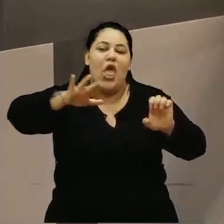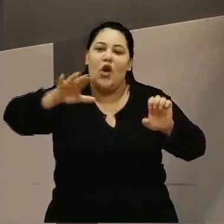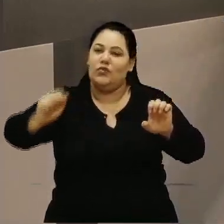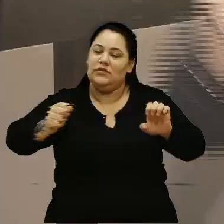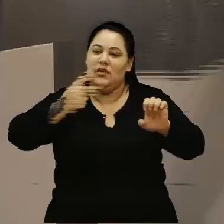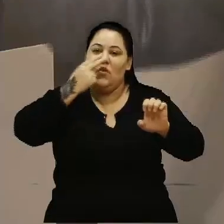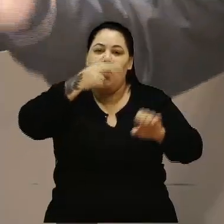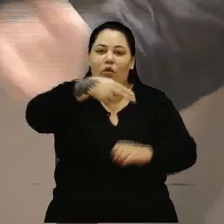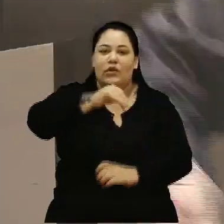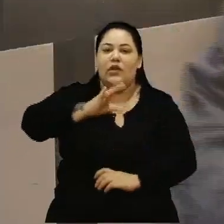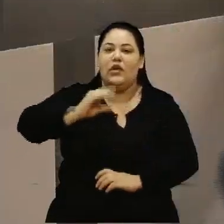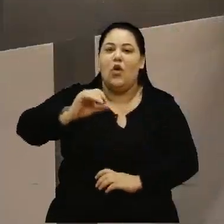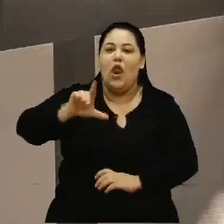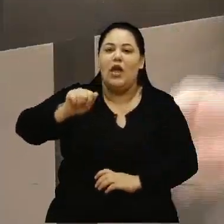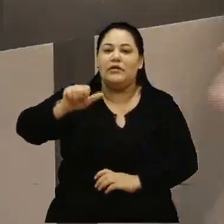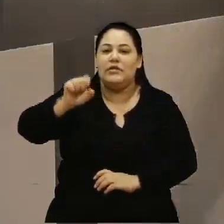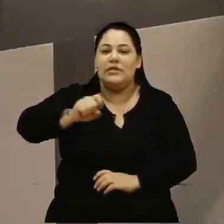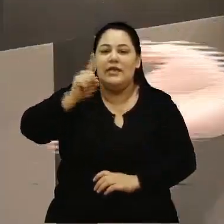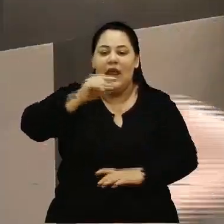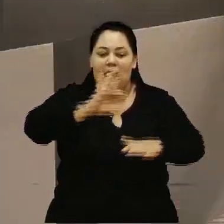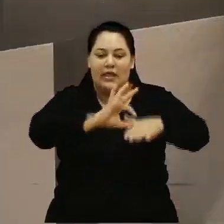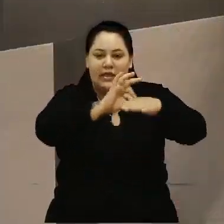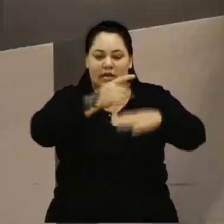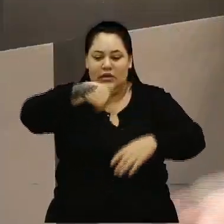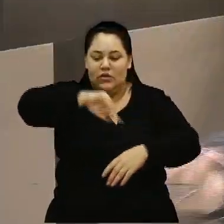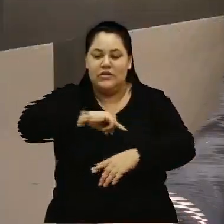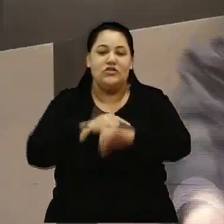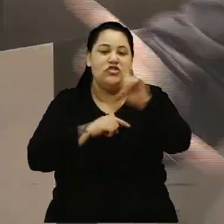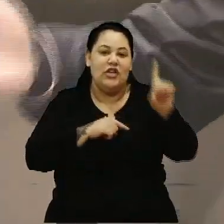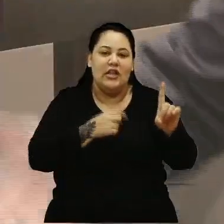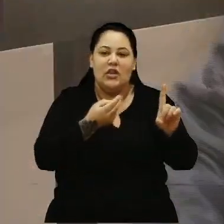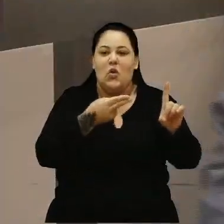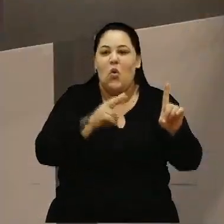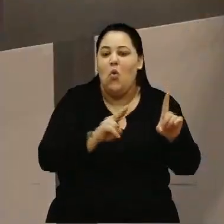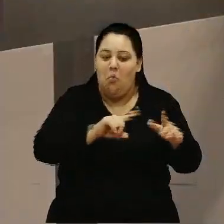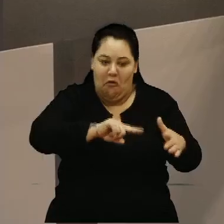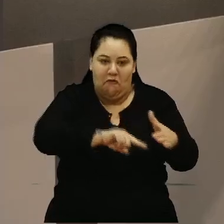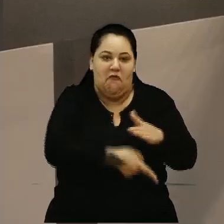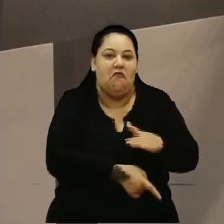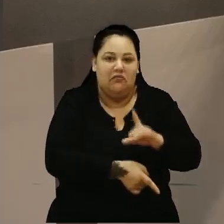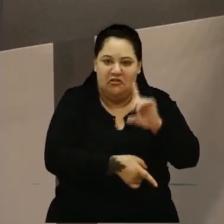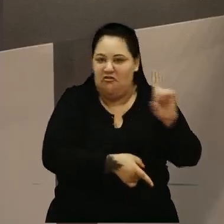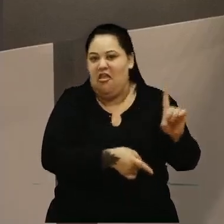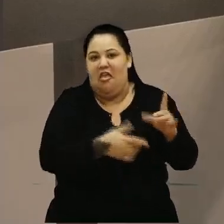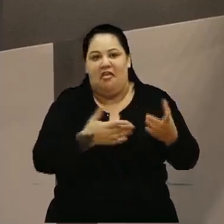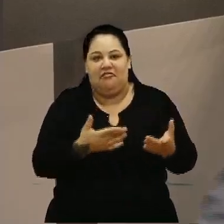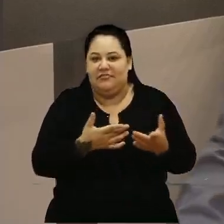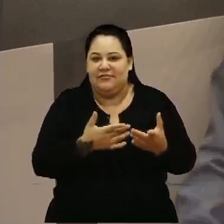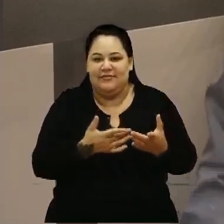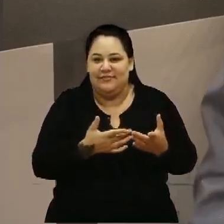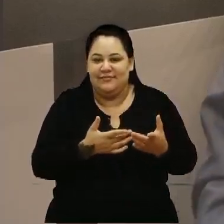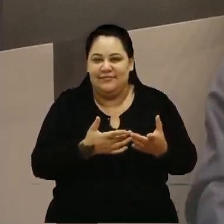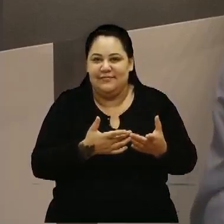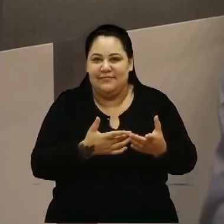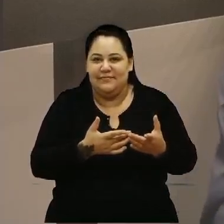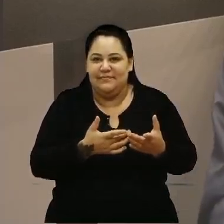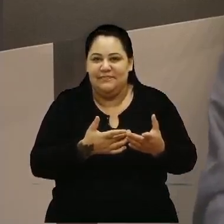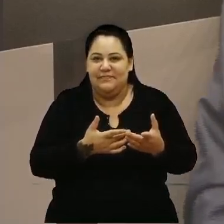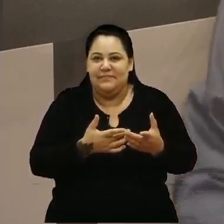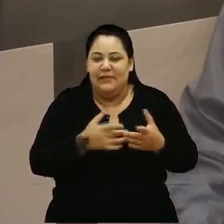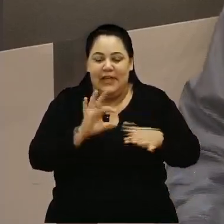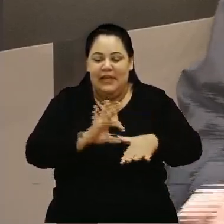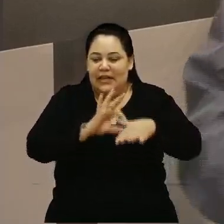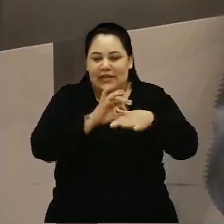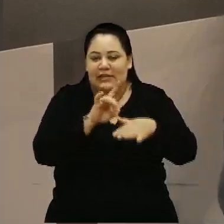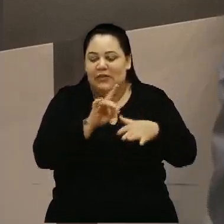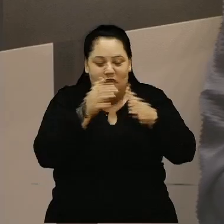hoje, que é a liderança da nossa direita, ou se quiserem utilizar como extrema-direita, as lideranças não dão ênfase para os esquemas de corrupção.